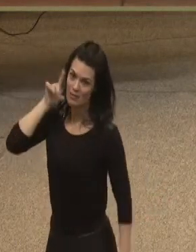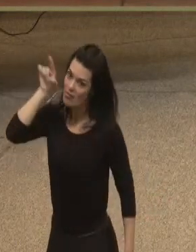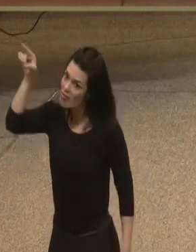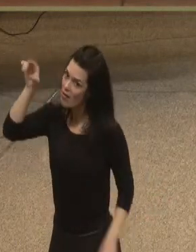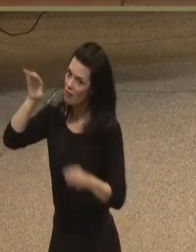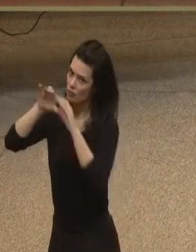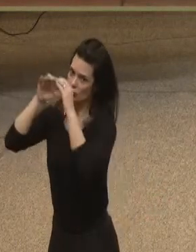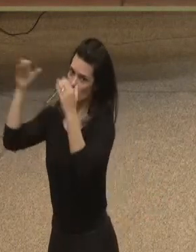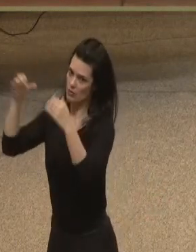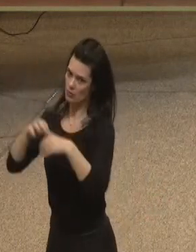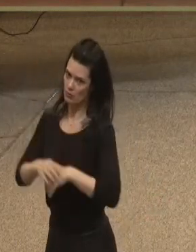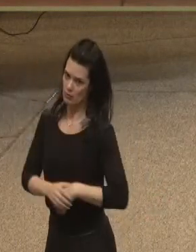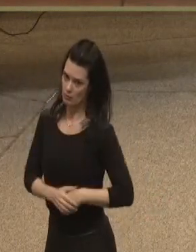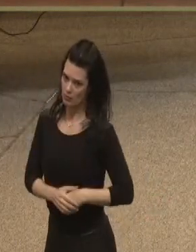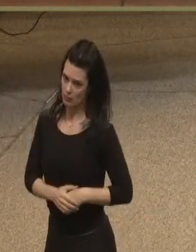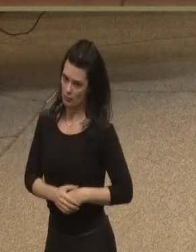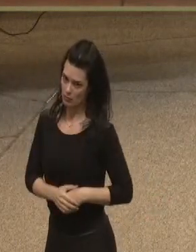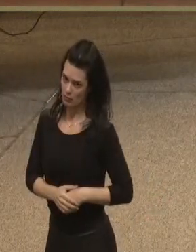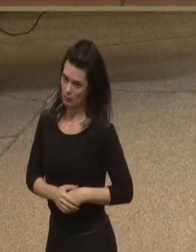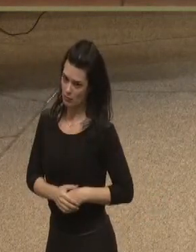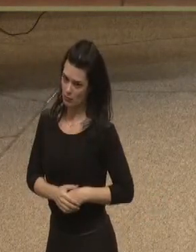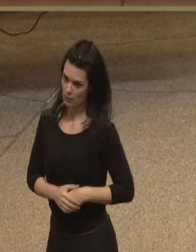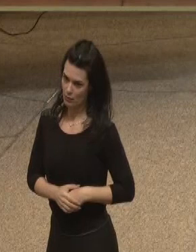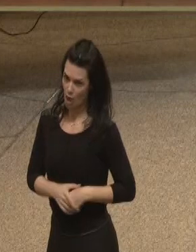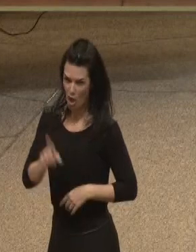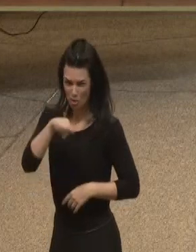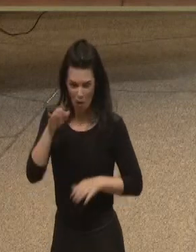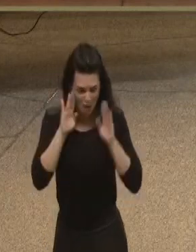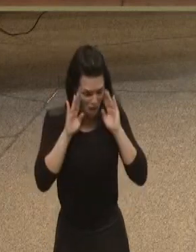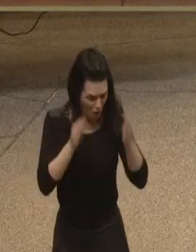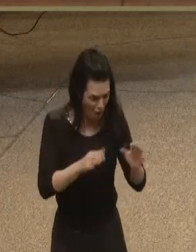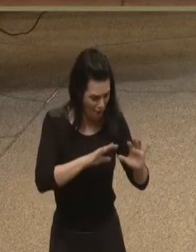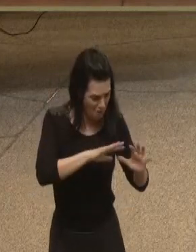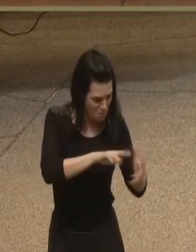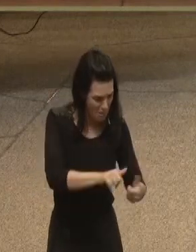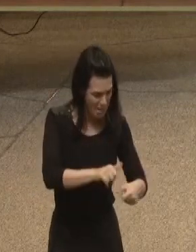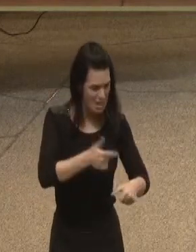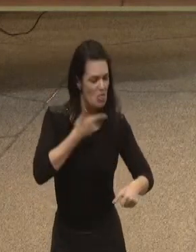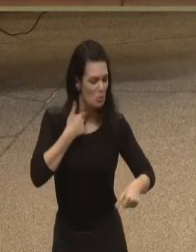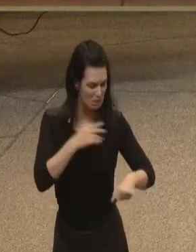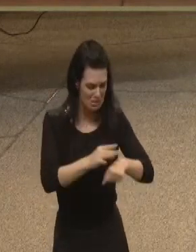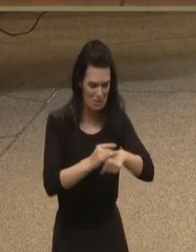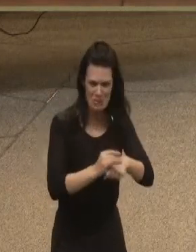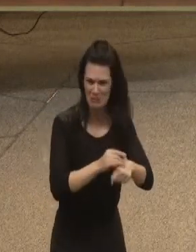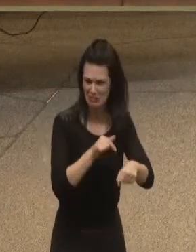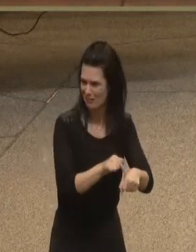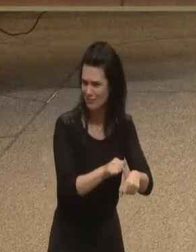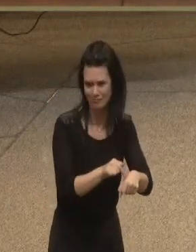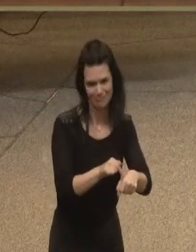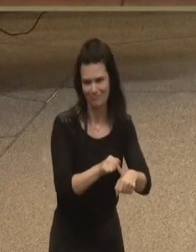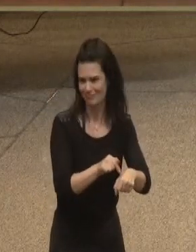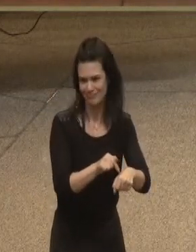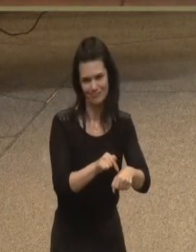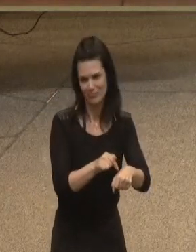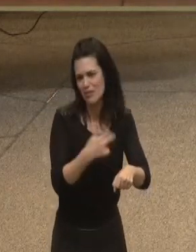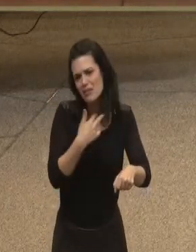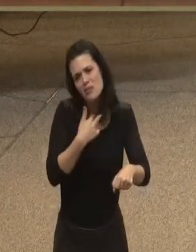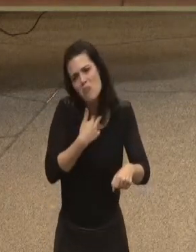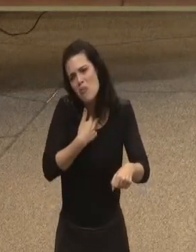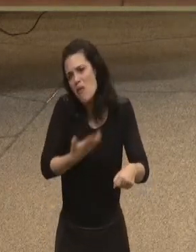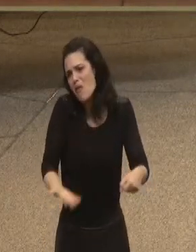A carnalidade aqui representada pelo ensino e a postura dos saduceus,